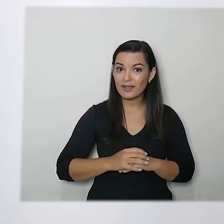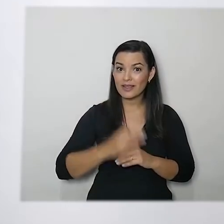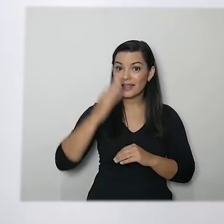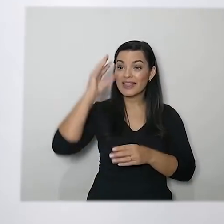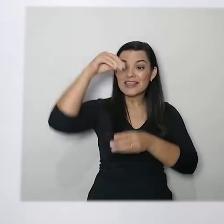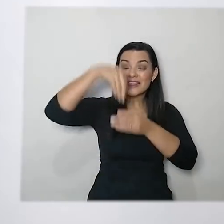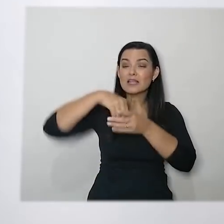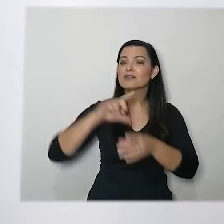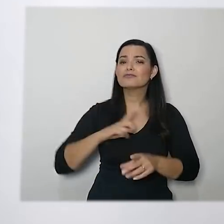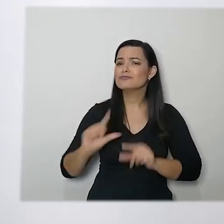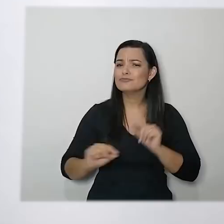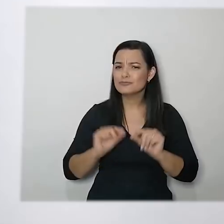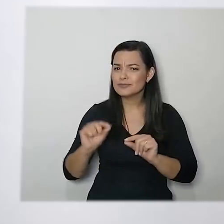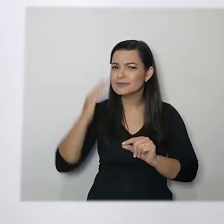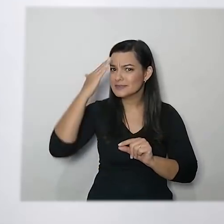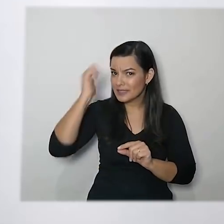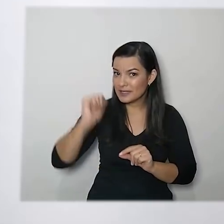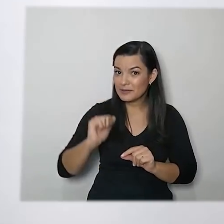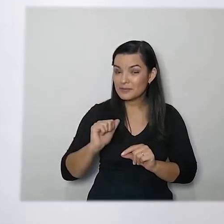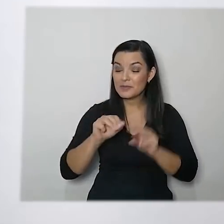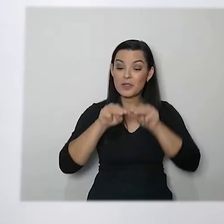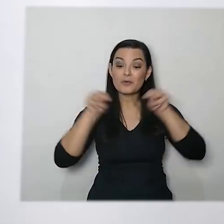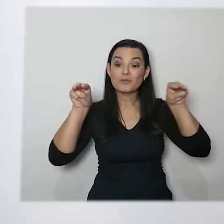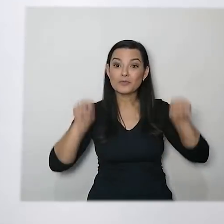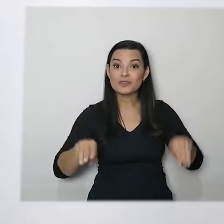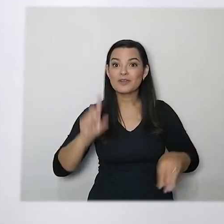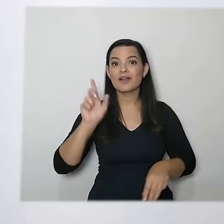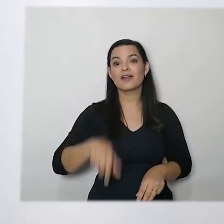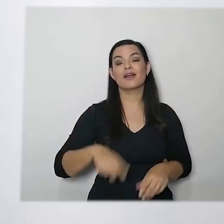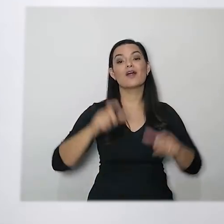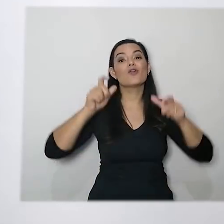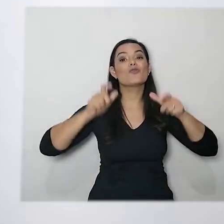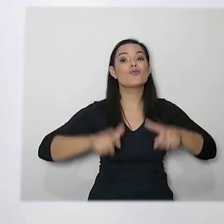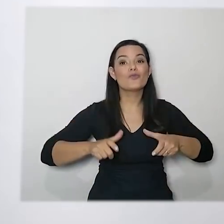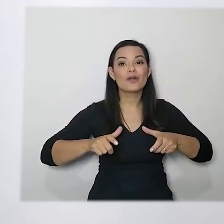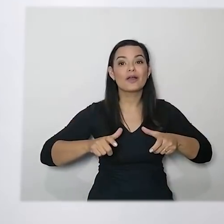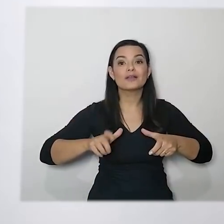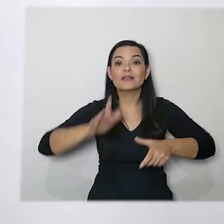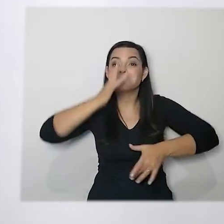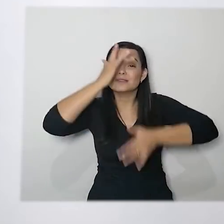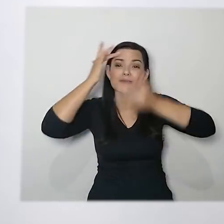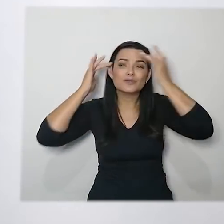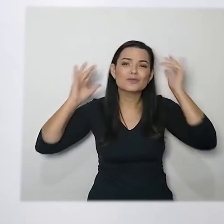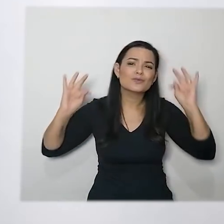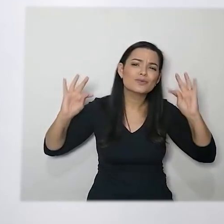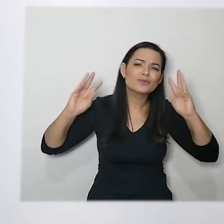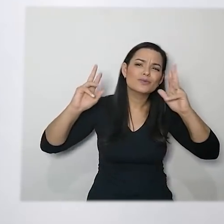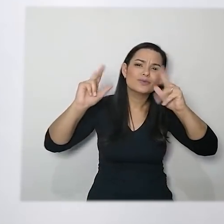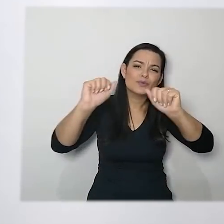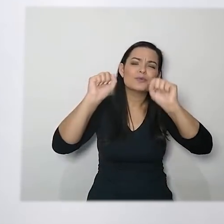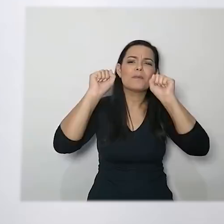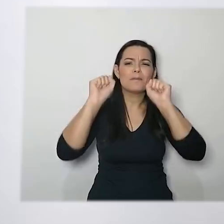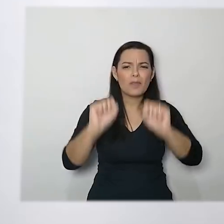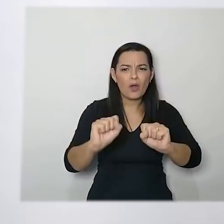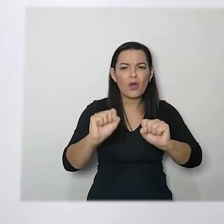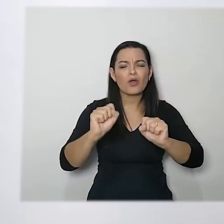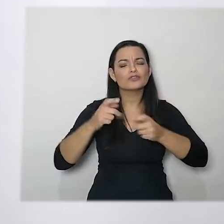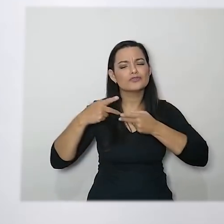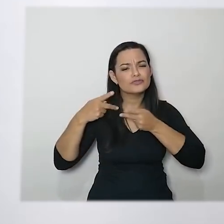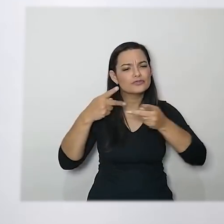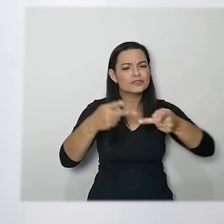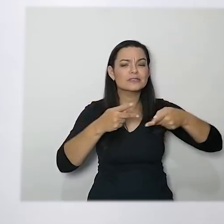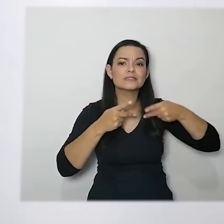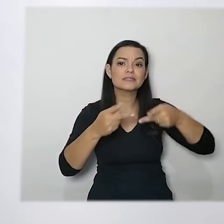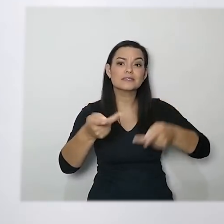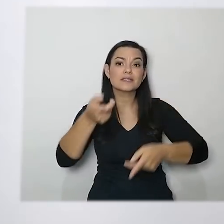lugar? O museu é um lugar onde todas as pessoas podem ir para ver obras